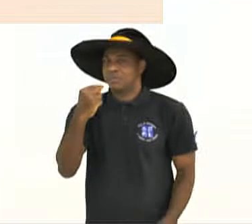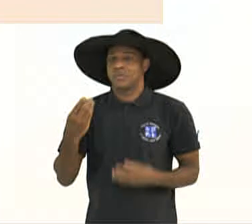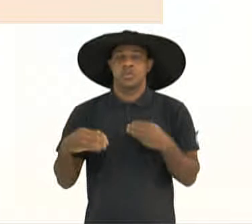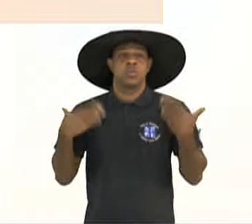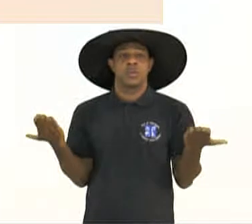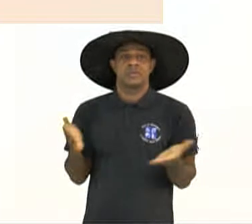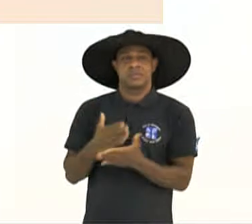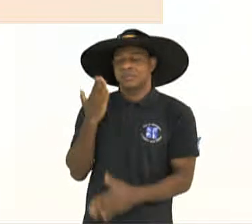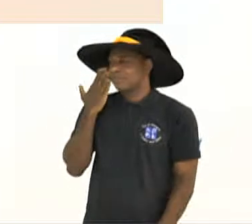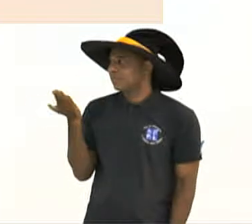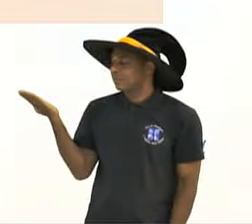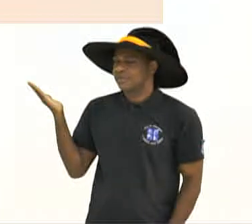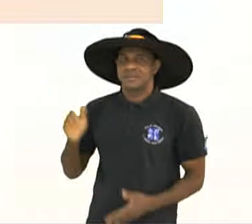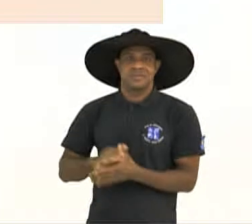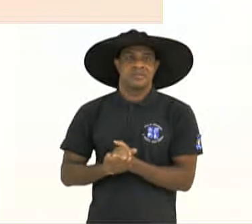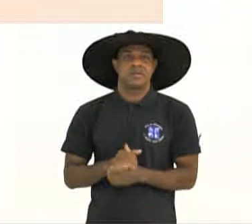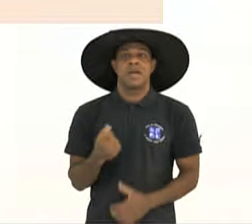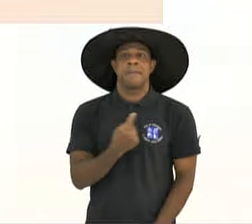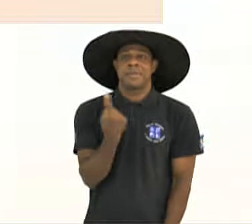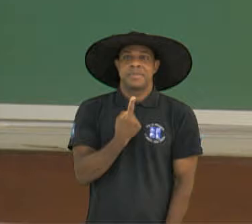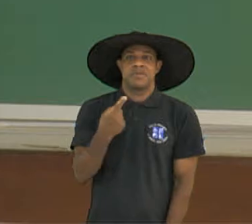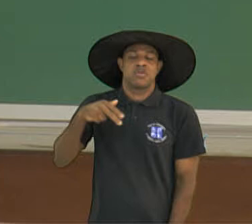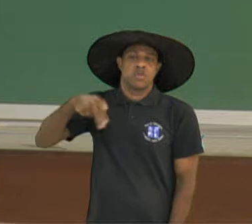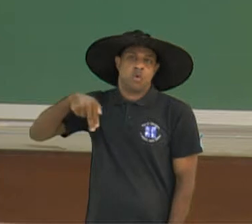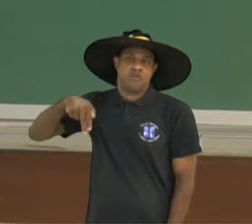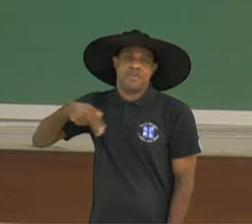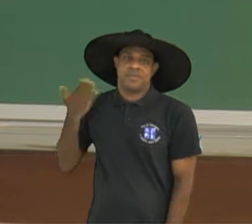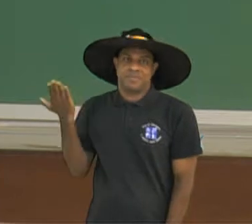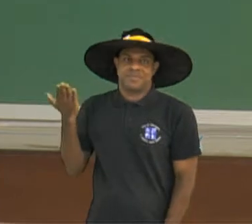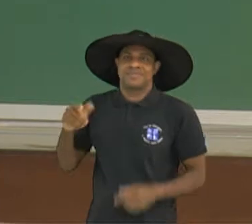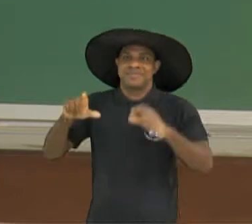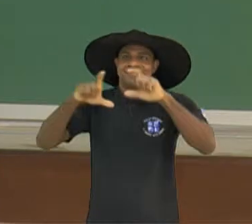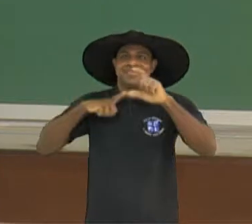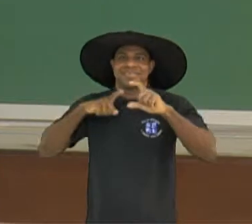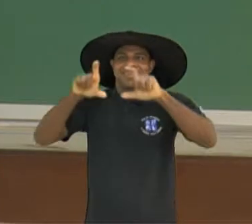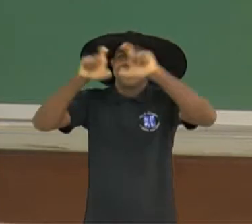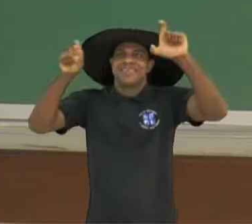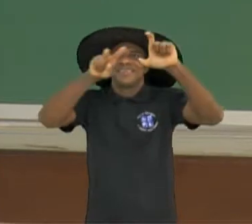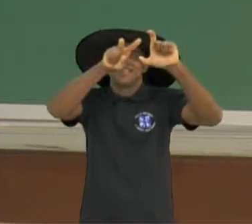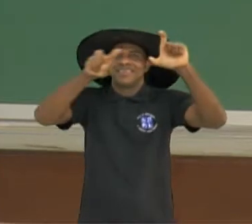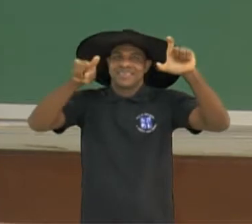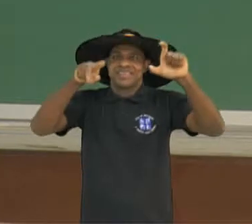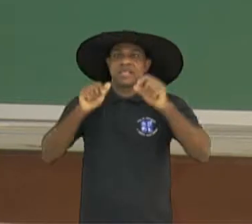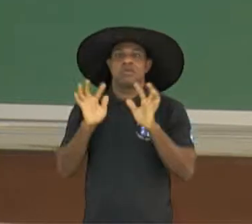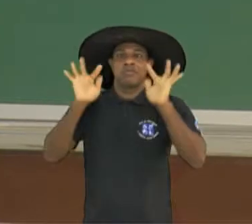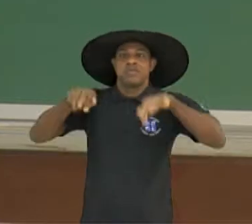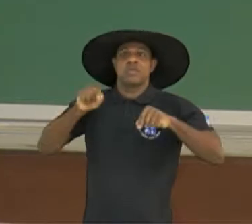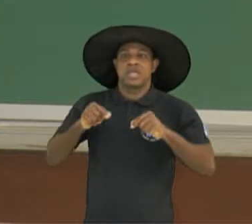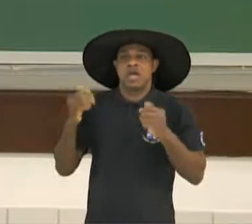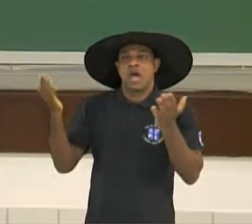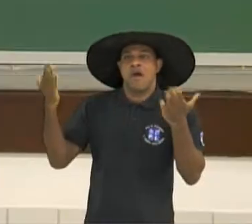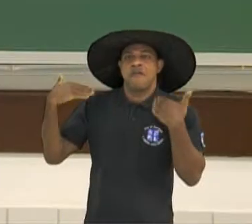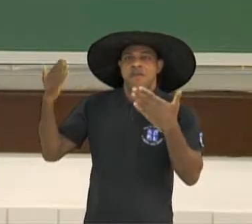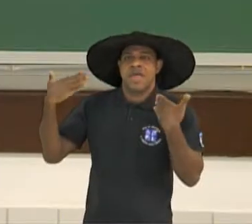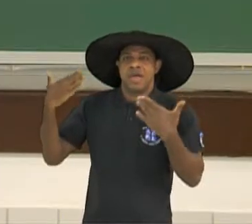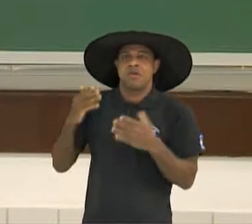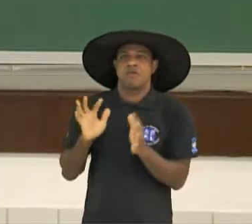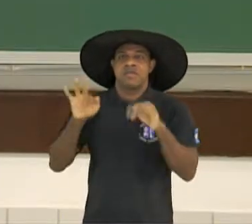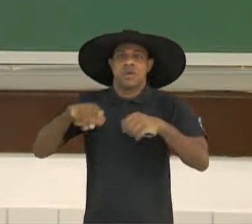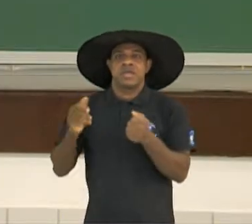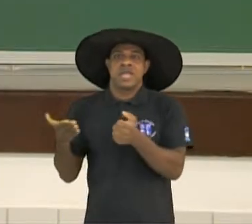1st. Então, eles celebravam no dia 1º de novembro, como nós já vimos ali, que era o fim do verão e o fim das